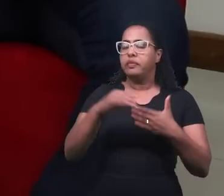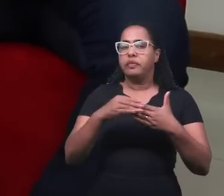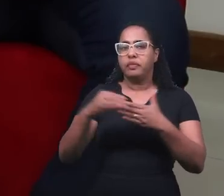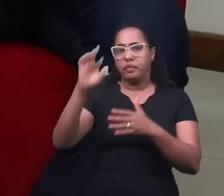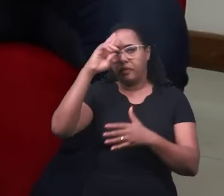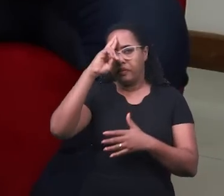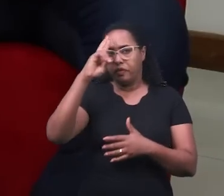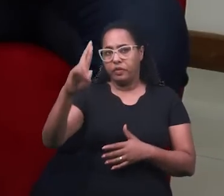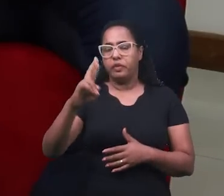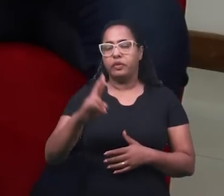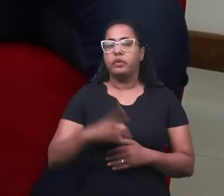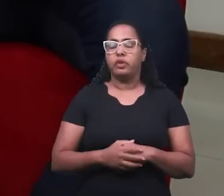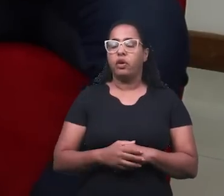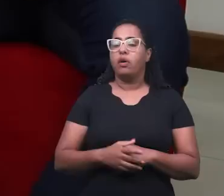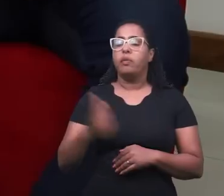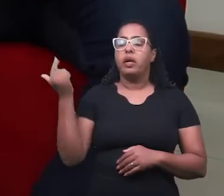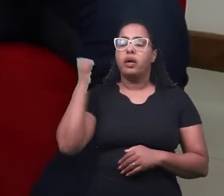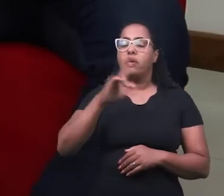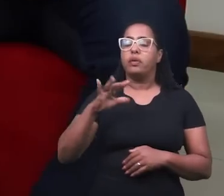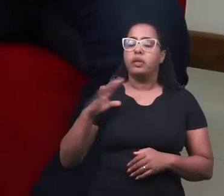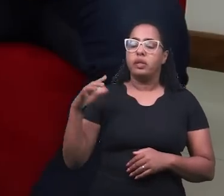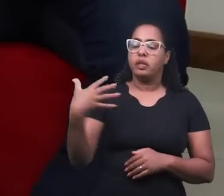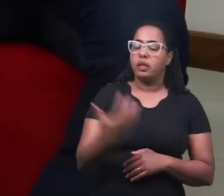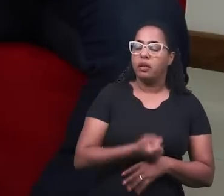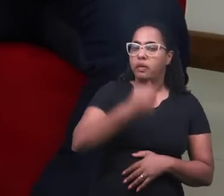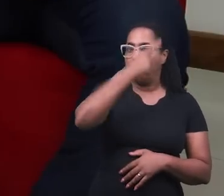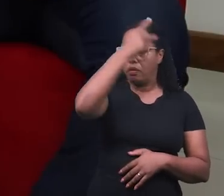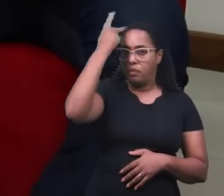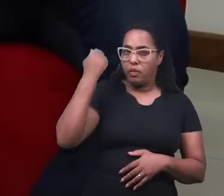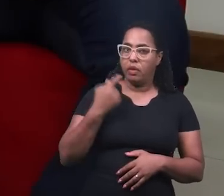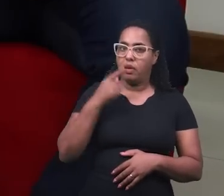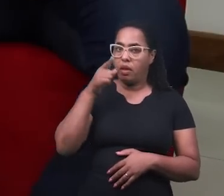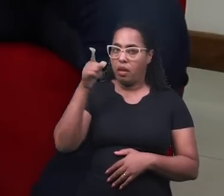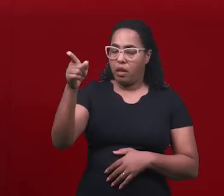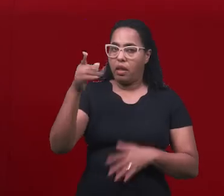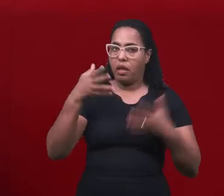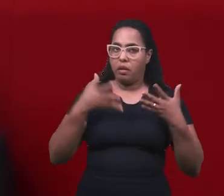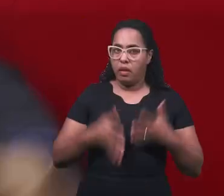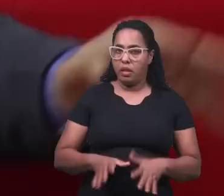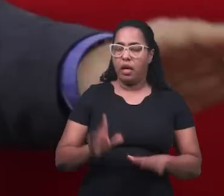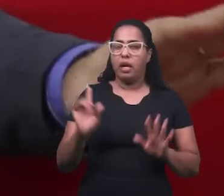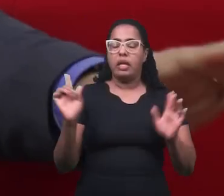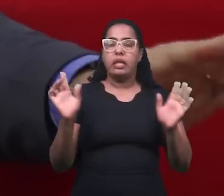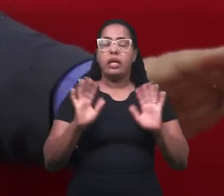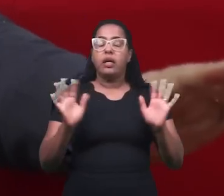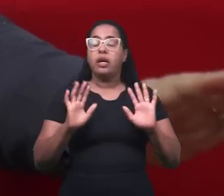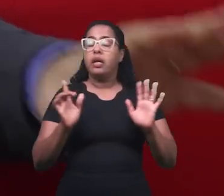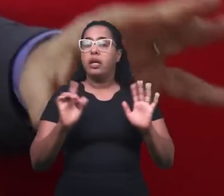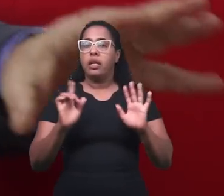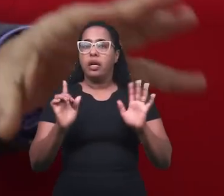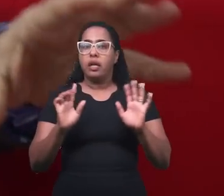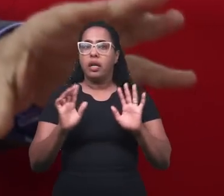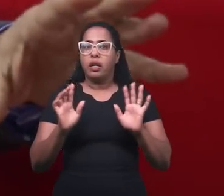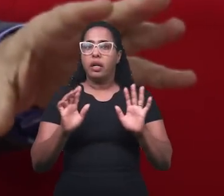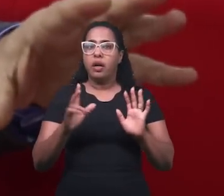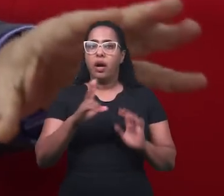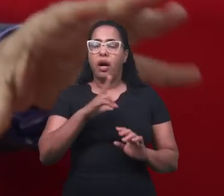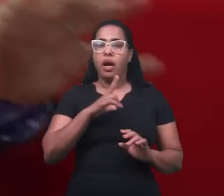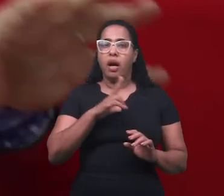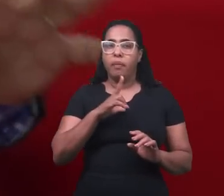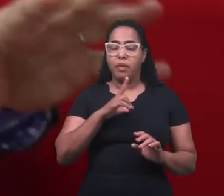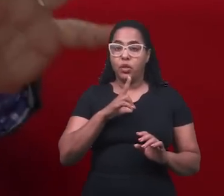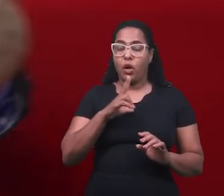para alcançar o nativo, né, com mais eficácia. Não. A minha pergunta